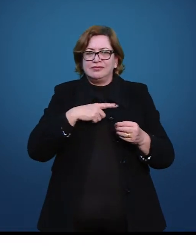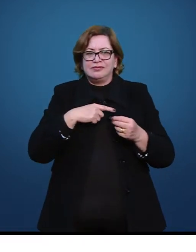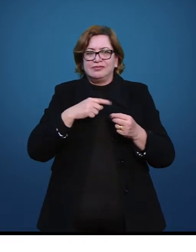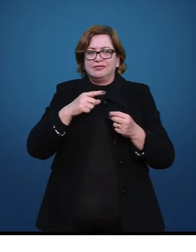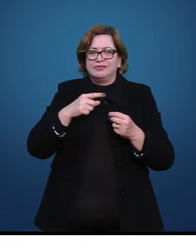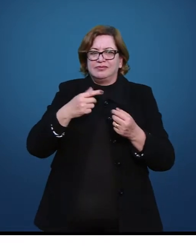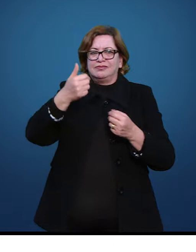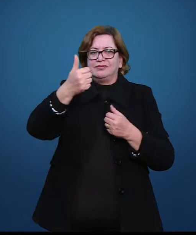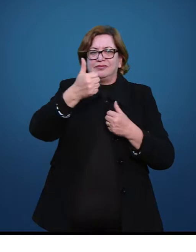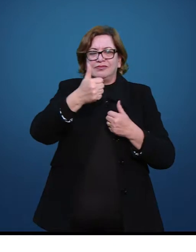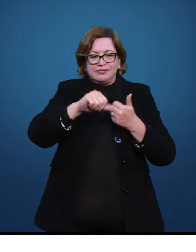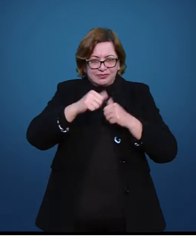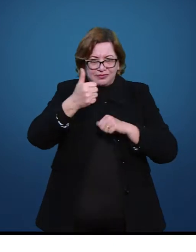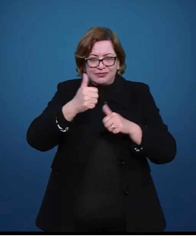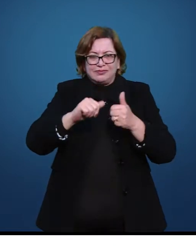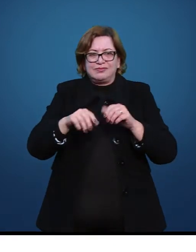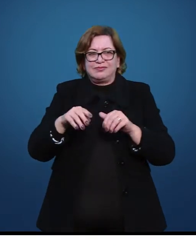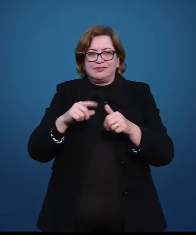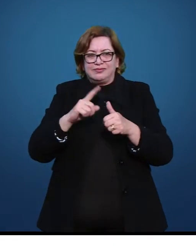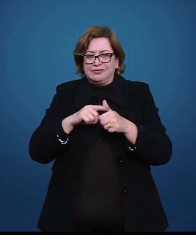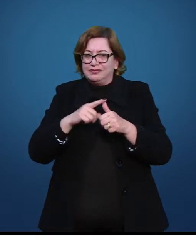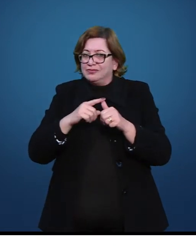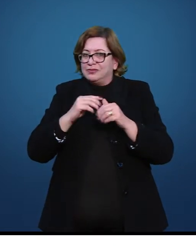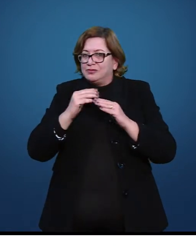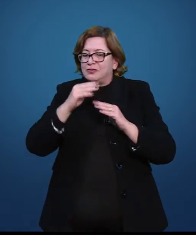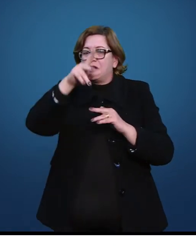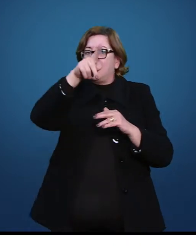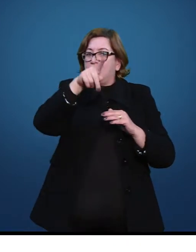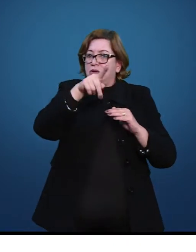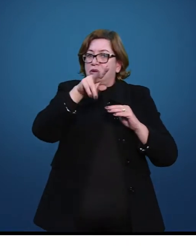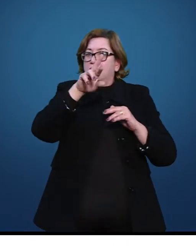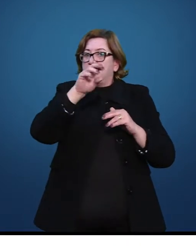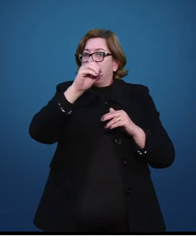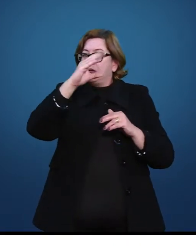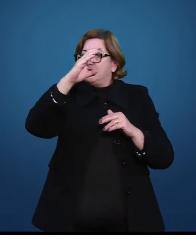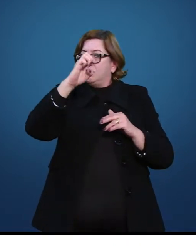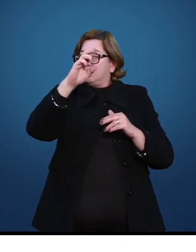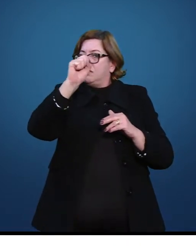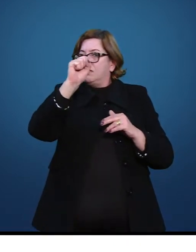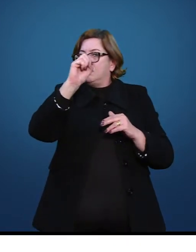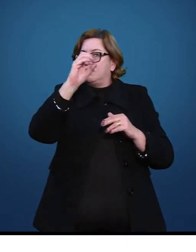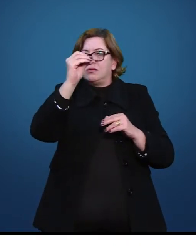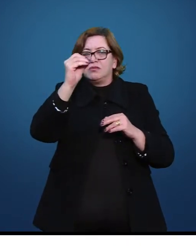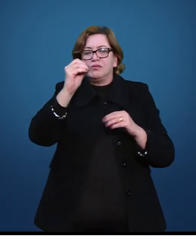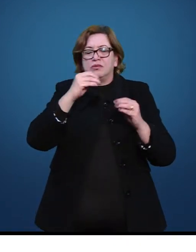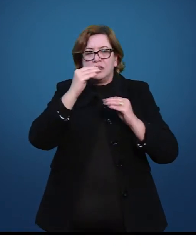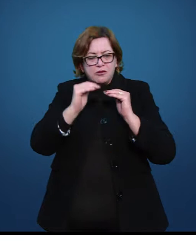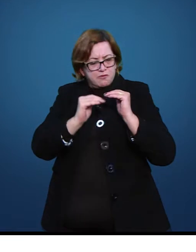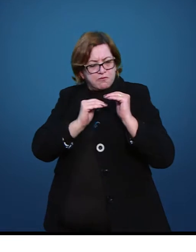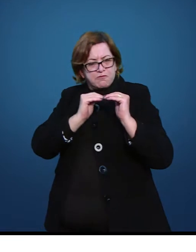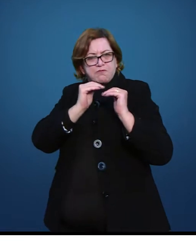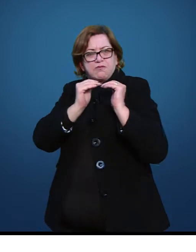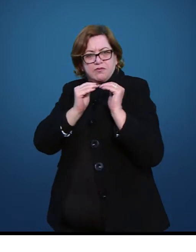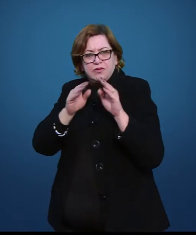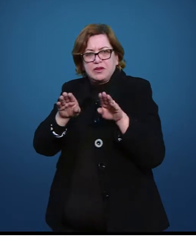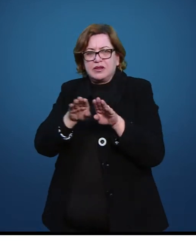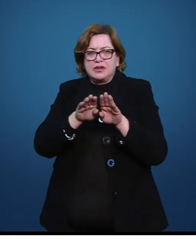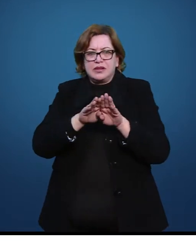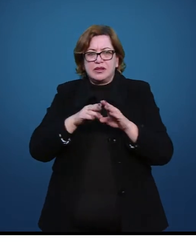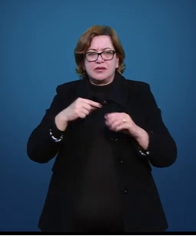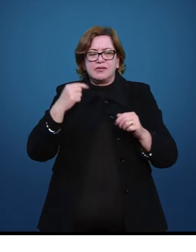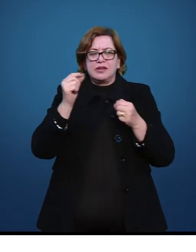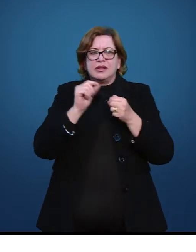entre a avaliação enquanto processo, enquanto formação, enquanto uma forma de